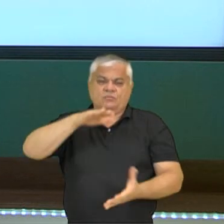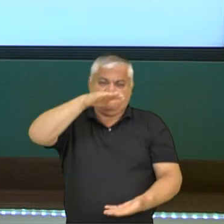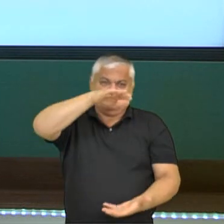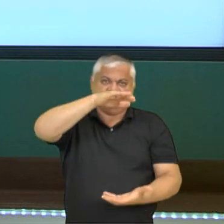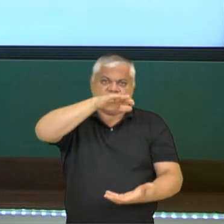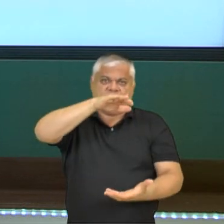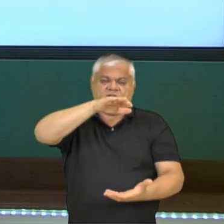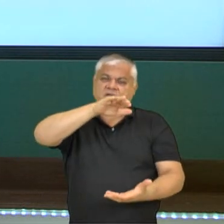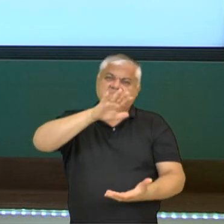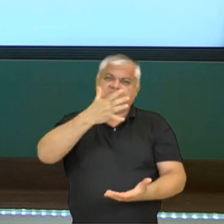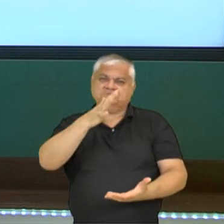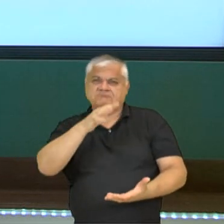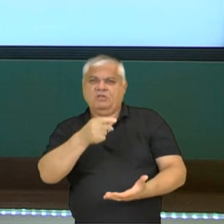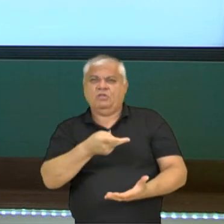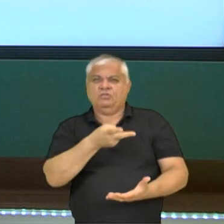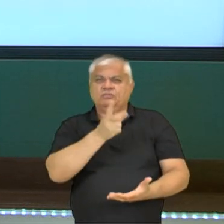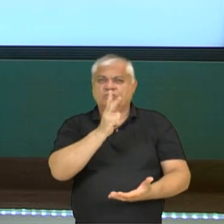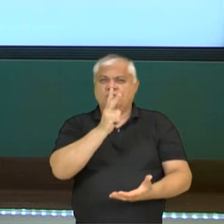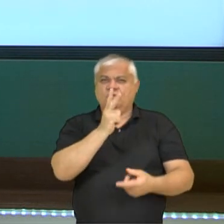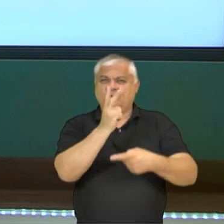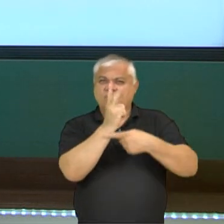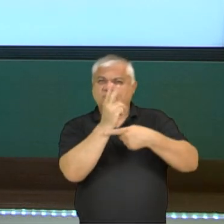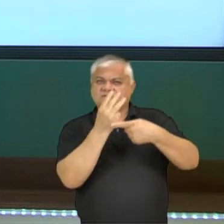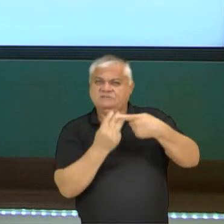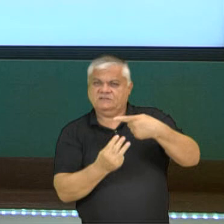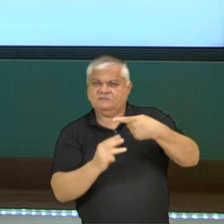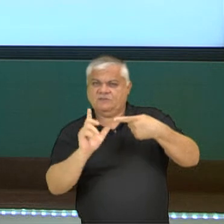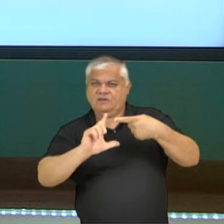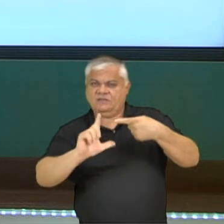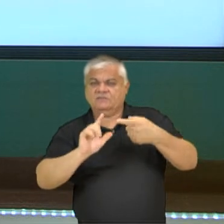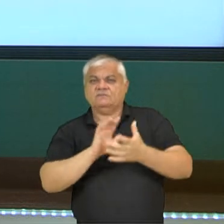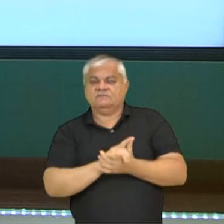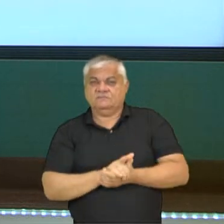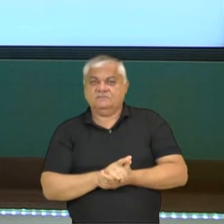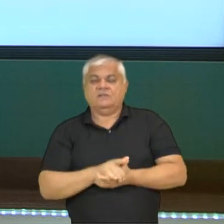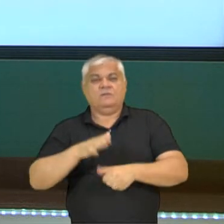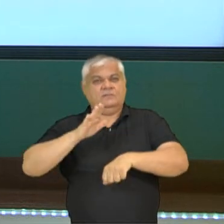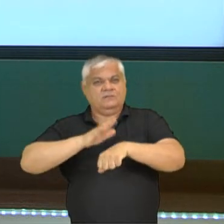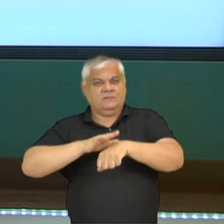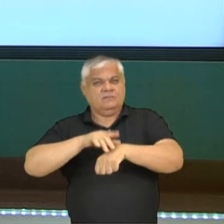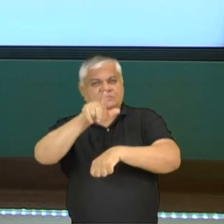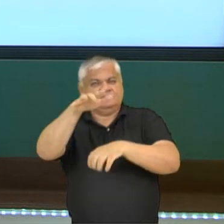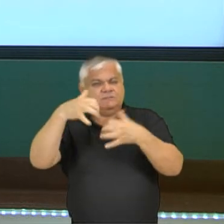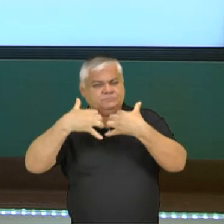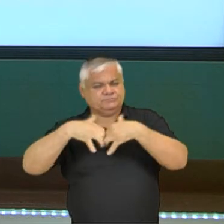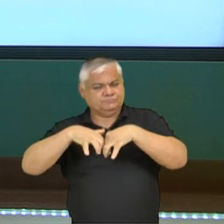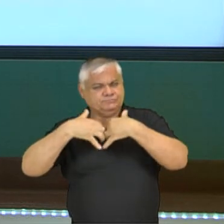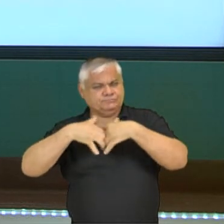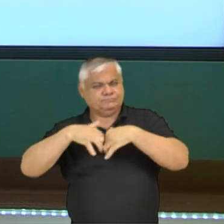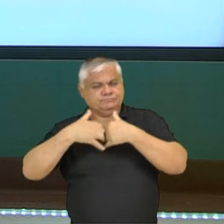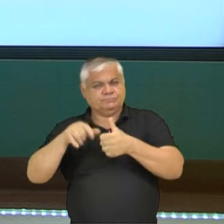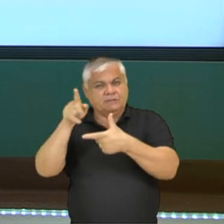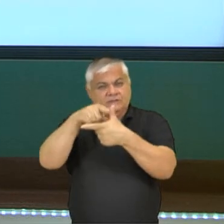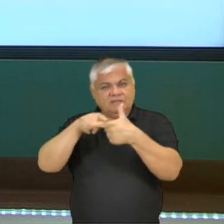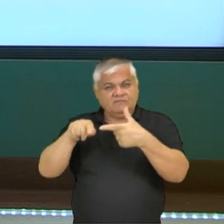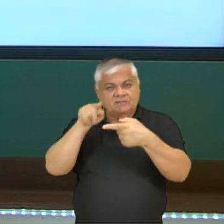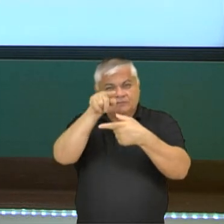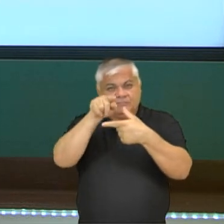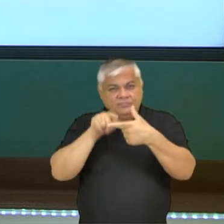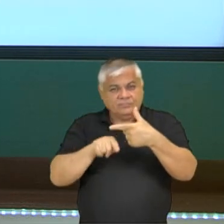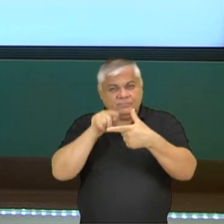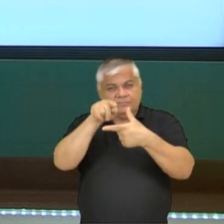com capacidade para 2/3 de litro? Então a professora vai dar um tempinho. Pensem na divisão de